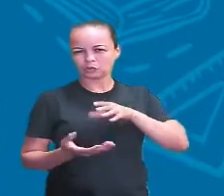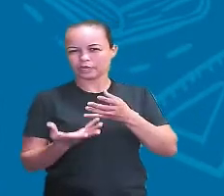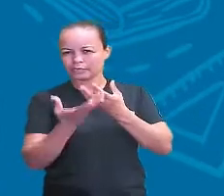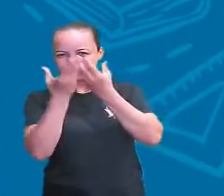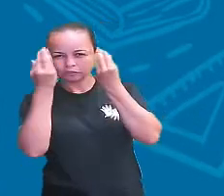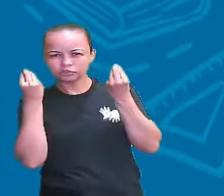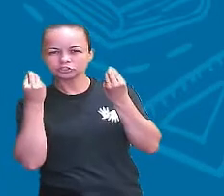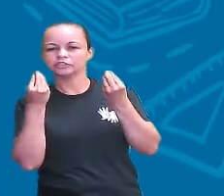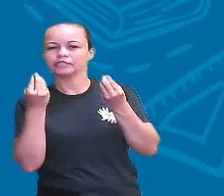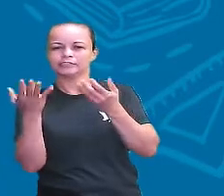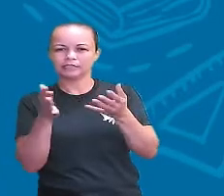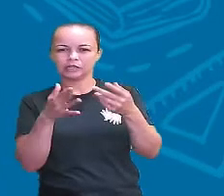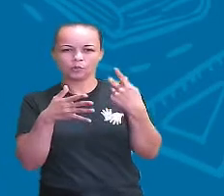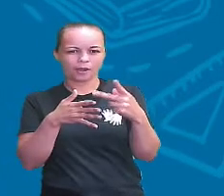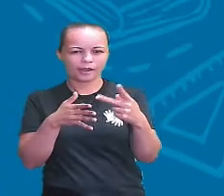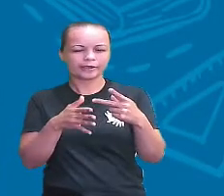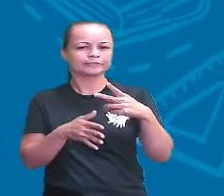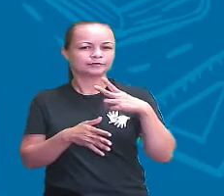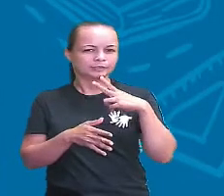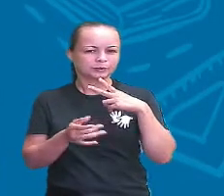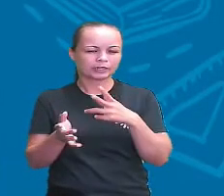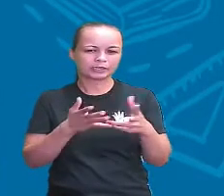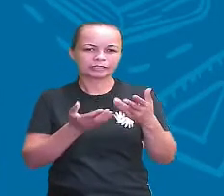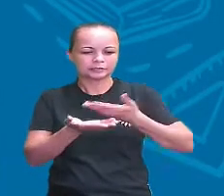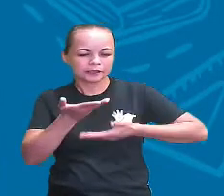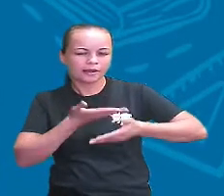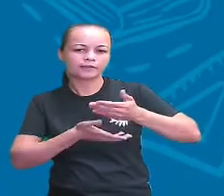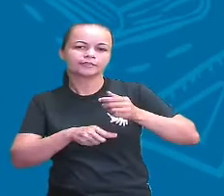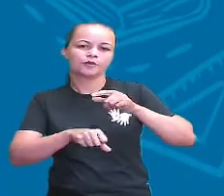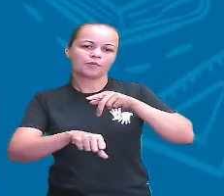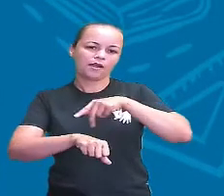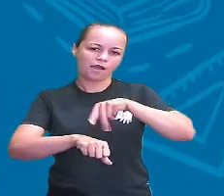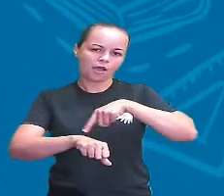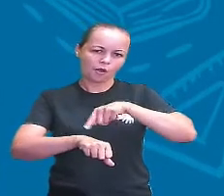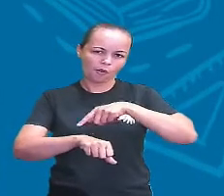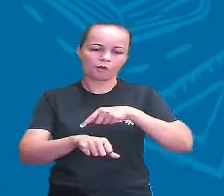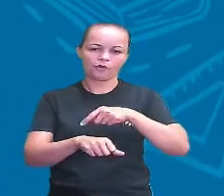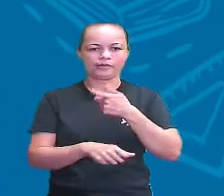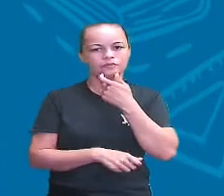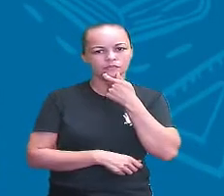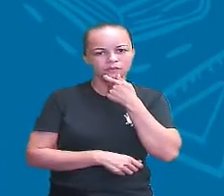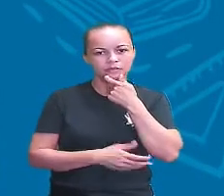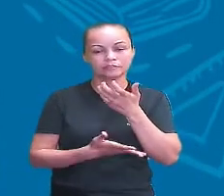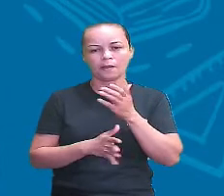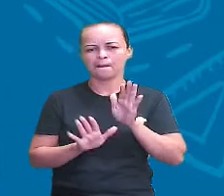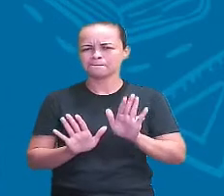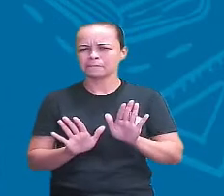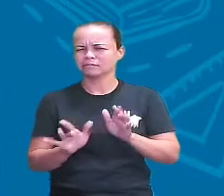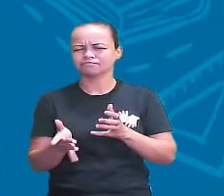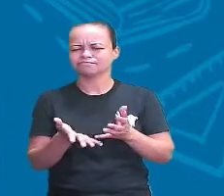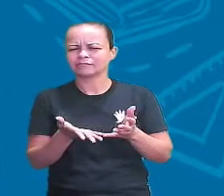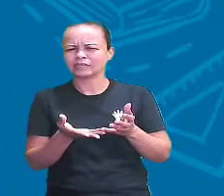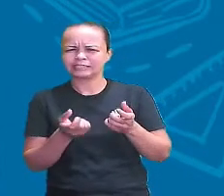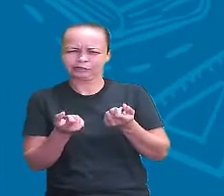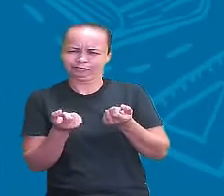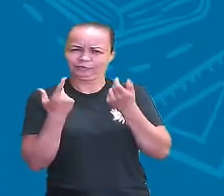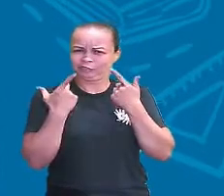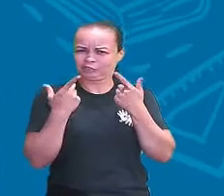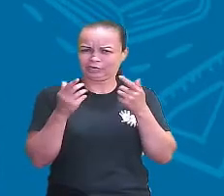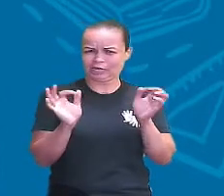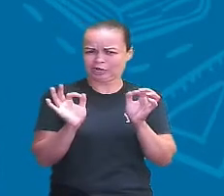esquecer aí essas particularidades que existem com relação a horas na língua inglesa. Mas nada, gente, que seja estranho,